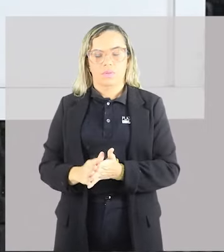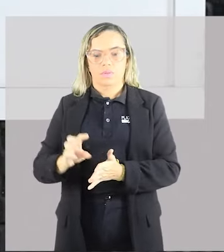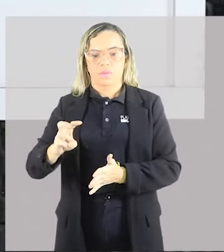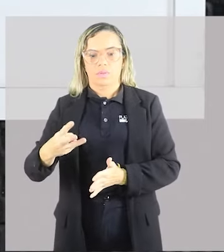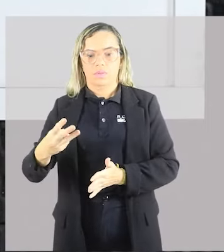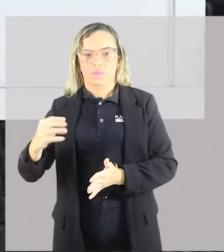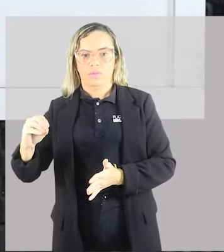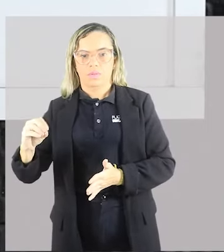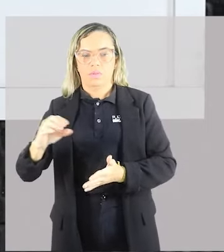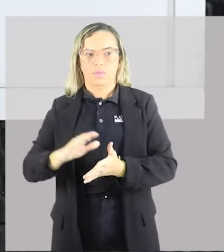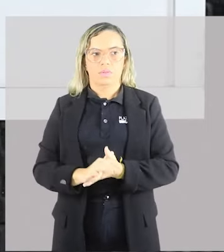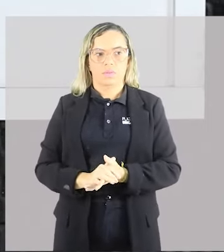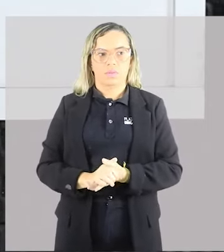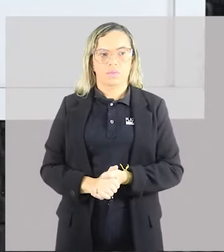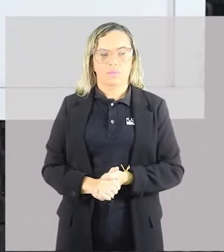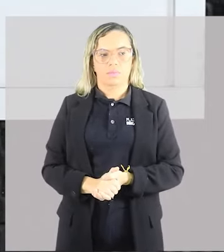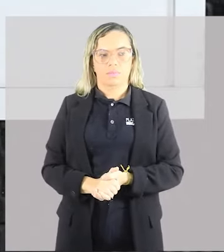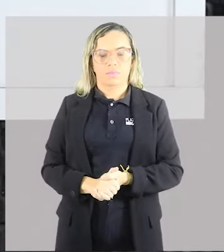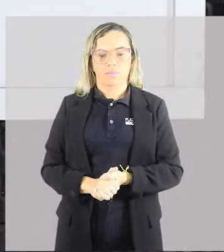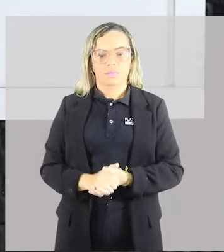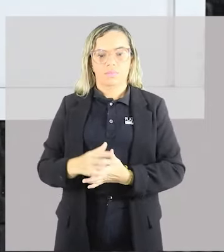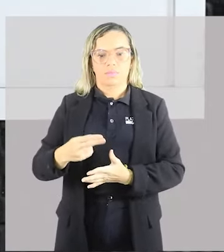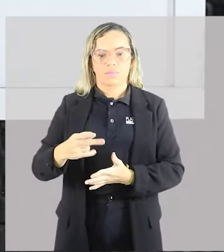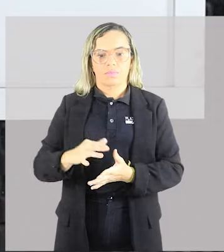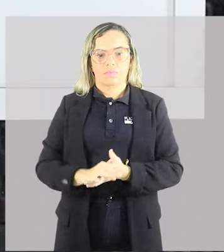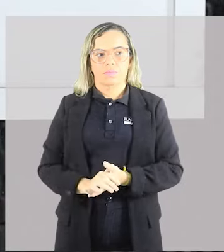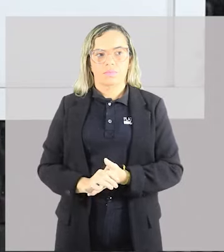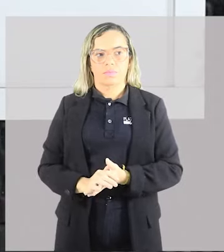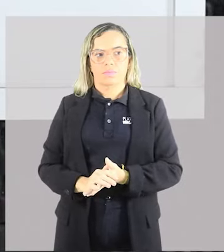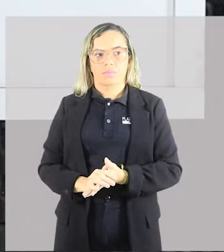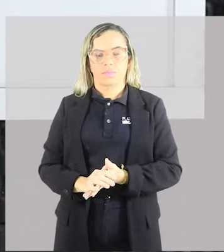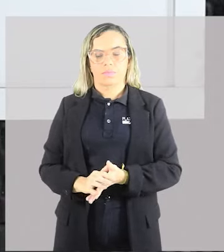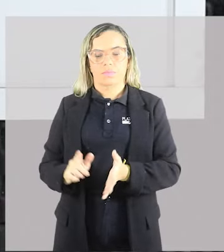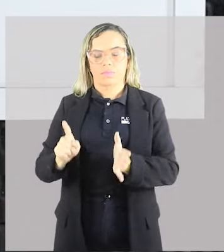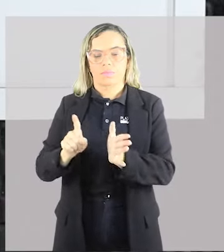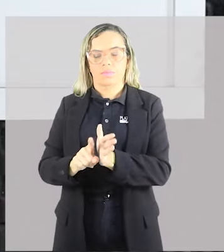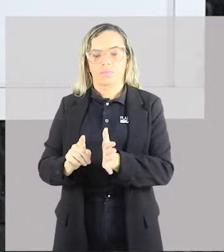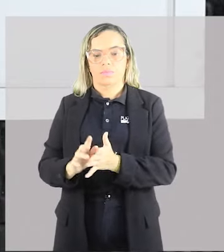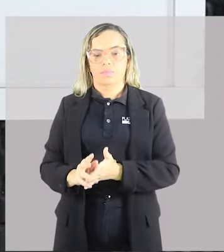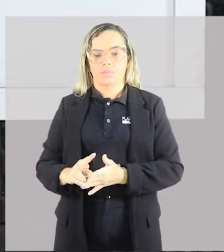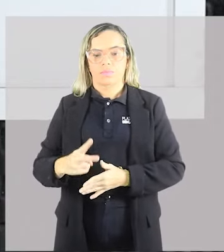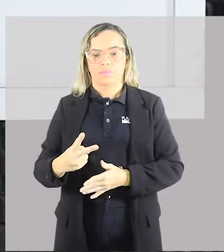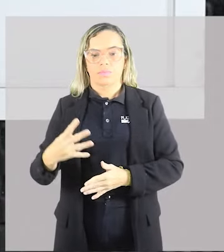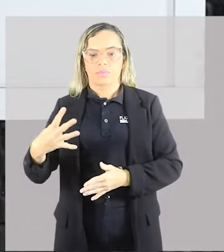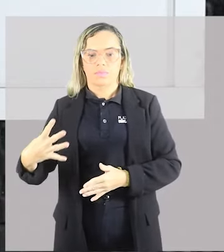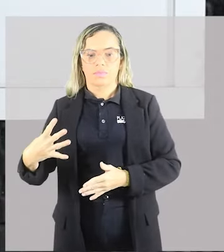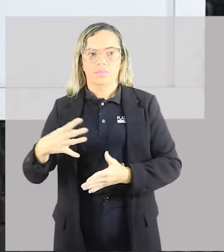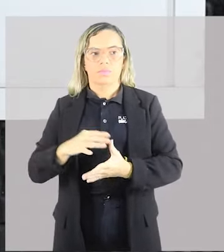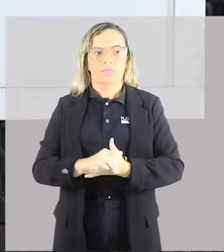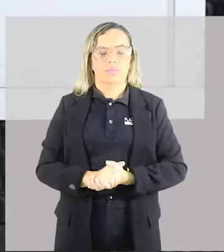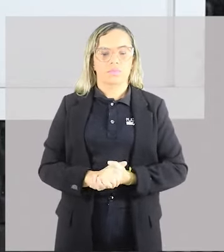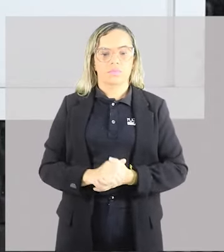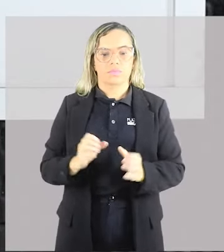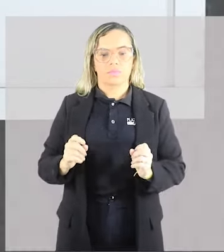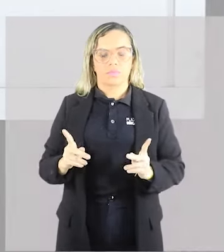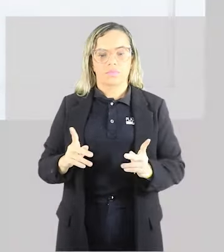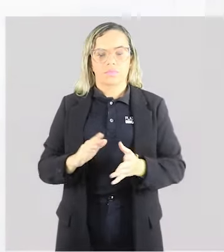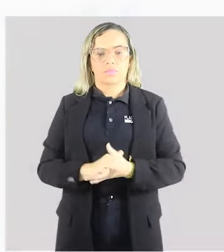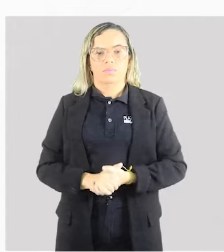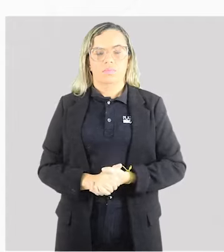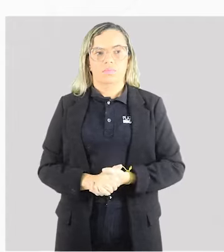30 e 6 - 30 dá -24 ok